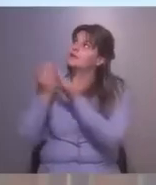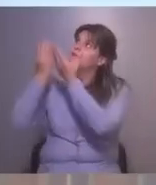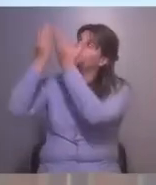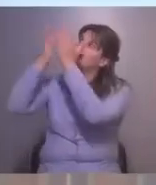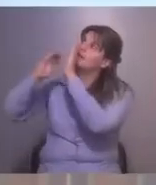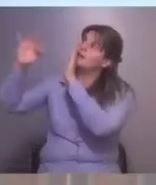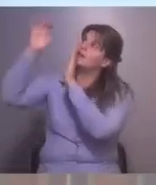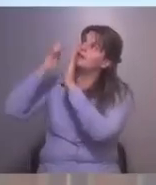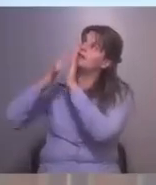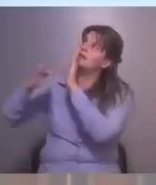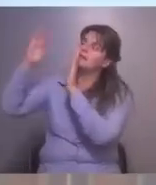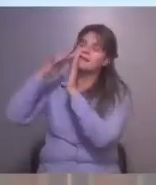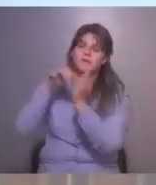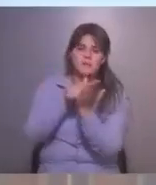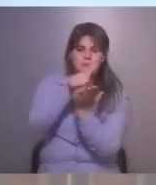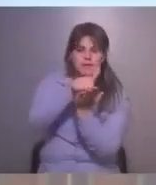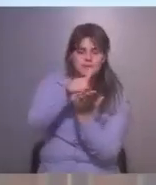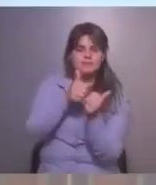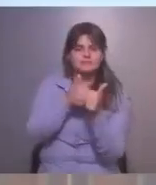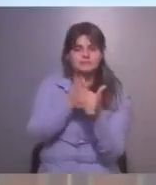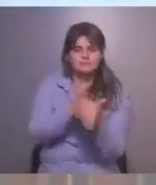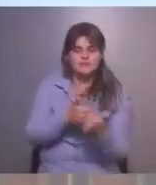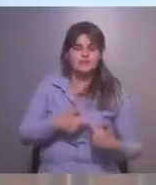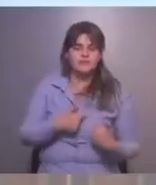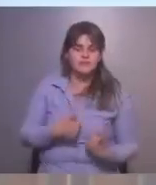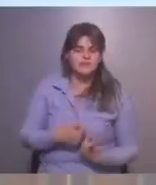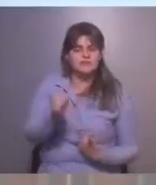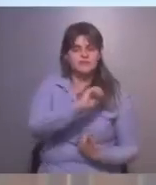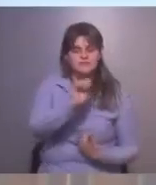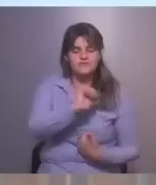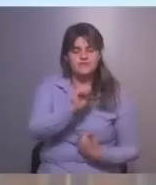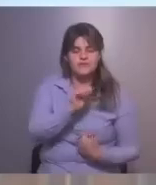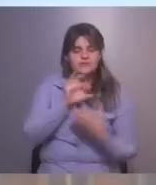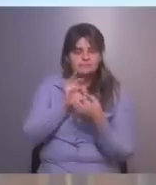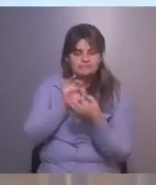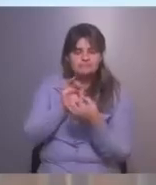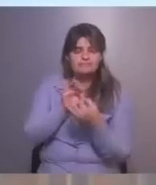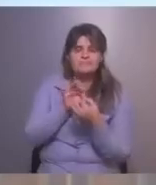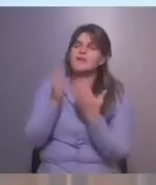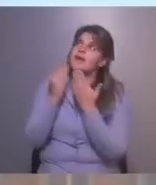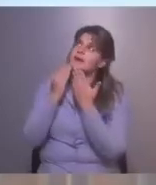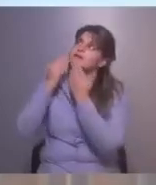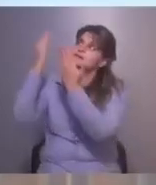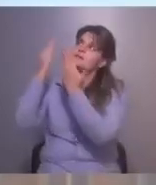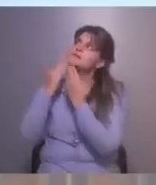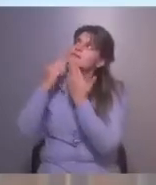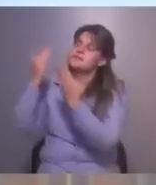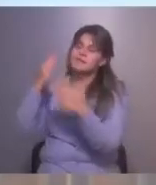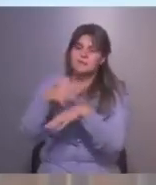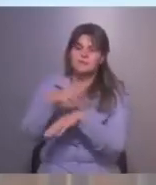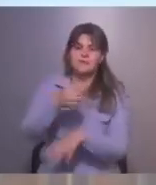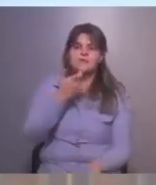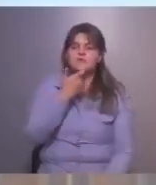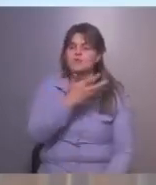e salmodiando em vossos corações, dando graças por tudo e